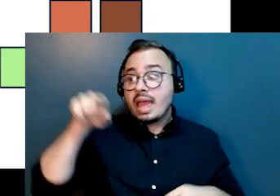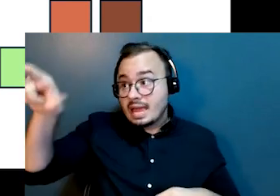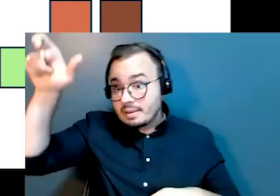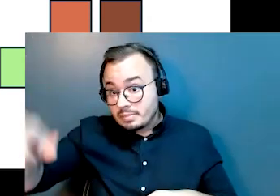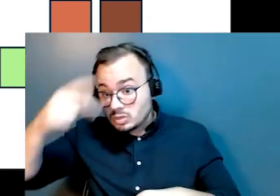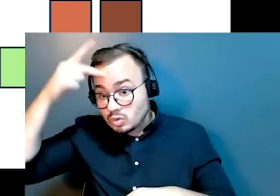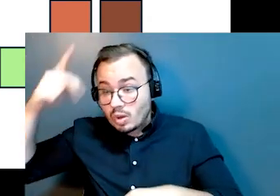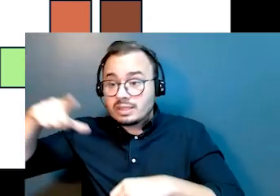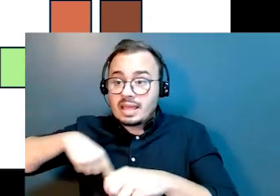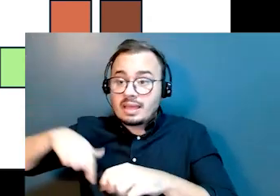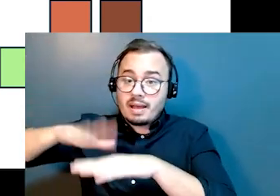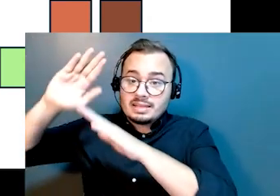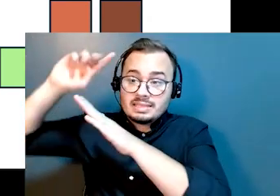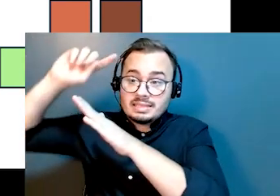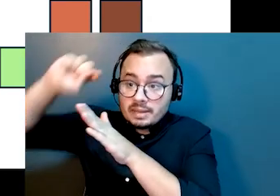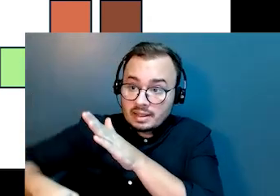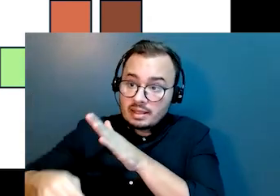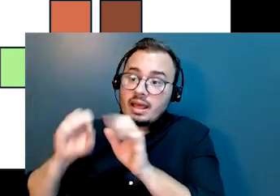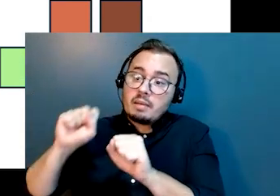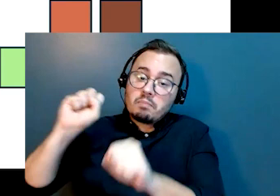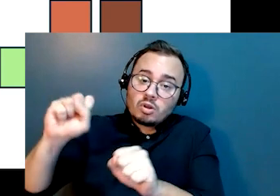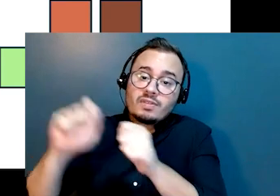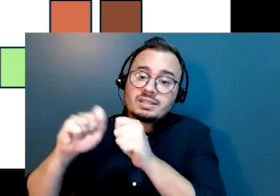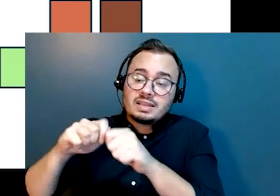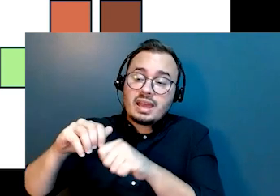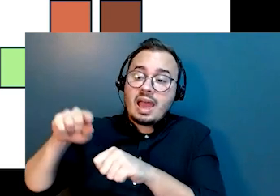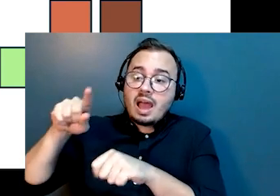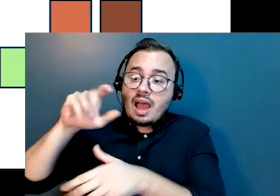atividades que só ela consegue fazer, as atividades mais complexas.